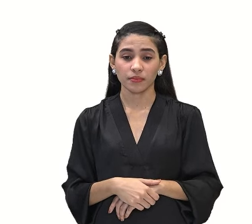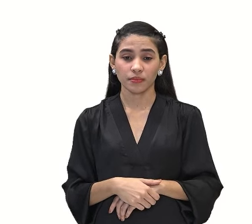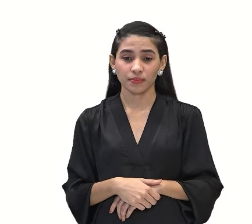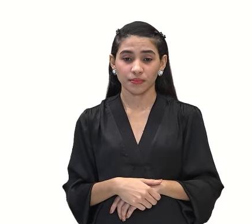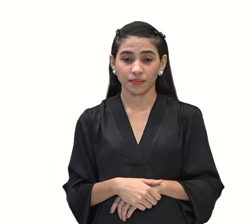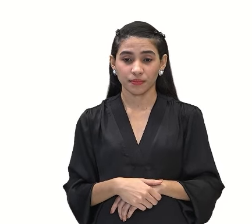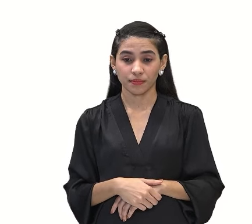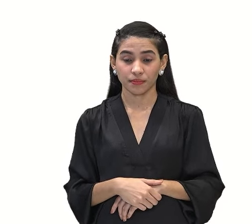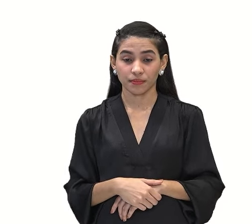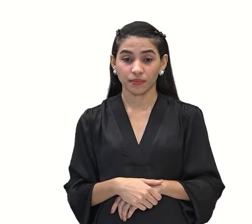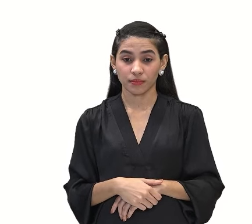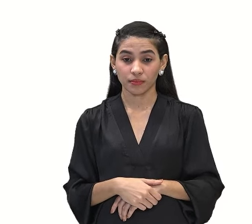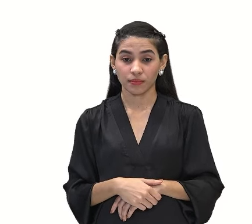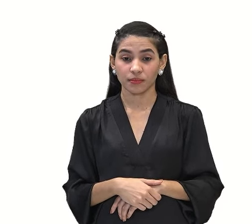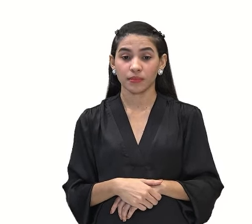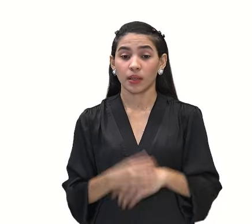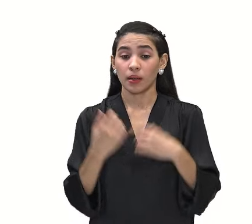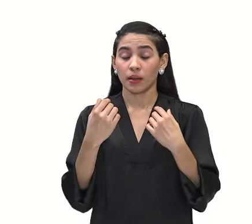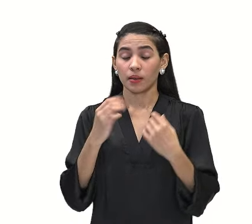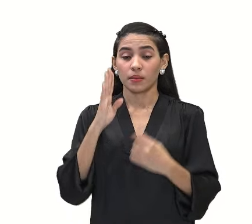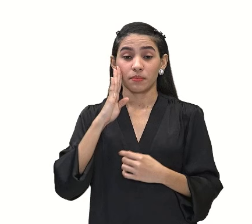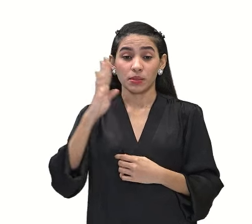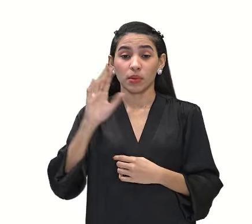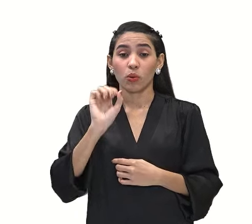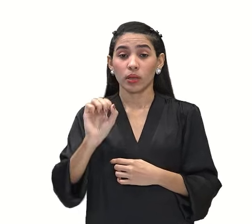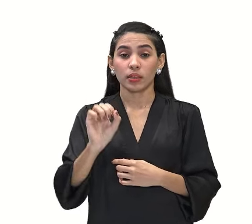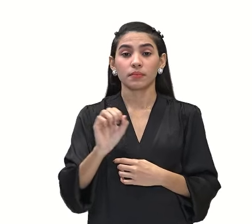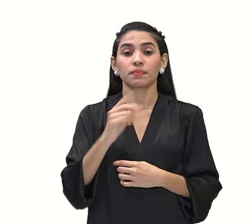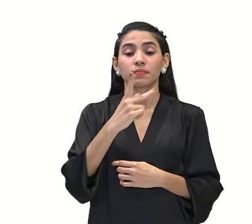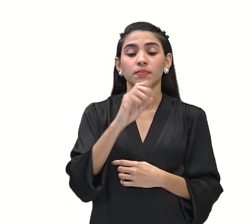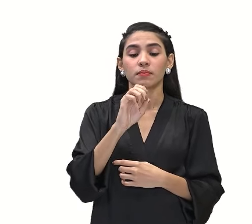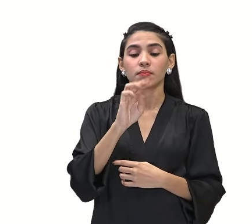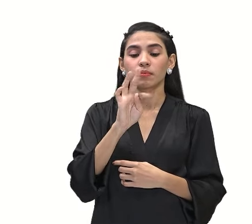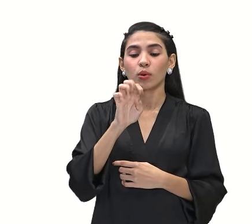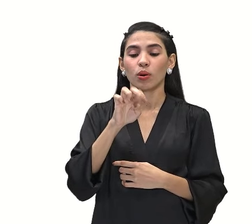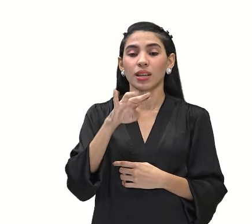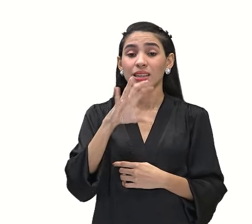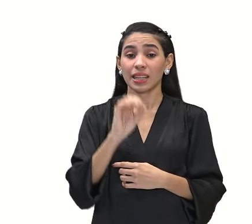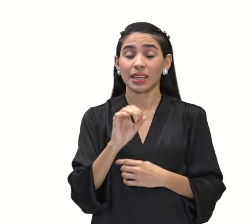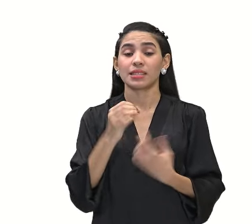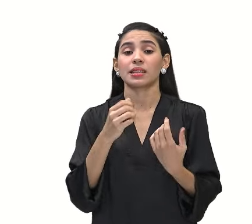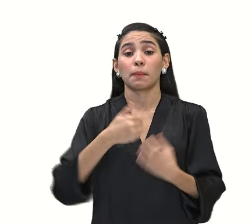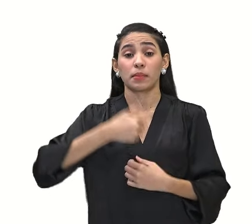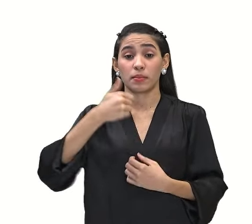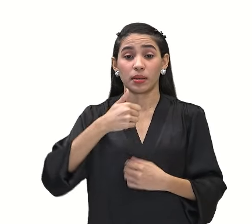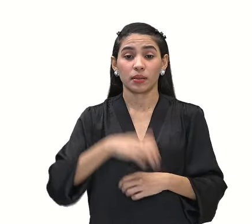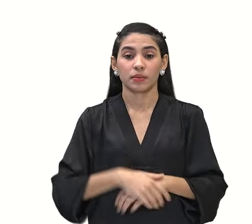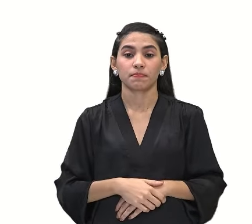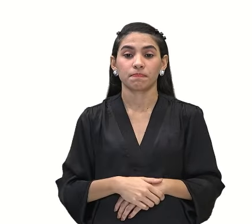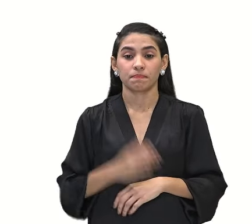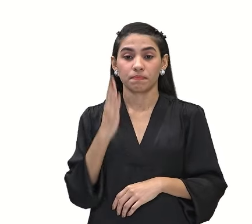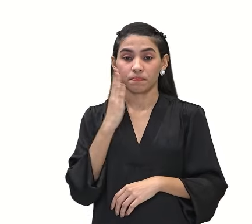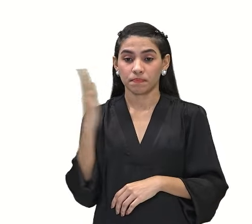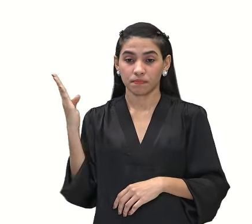a potência Olha só Então essa minha área vai ficar ó